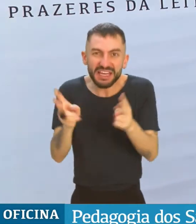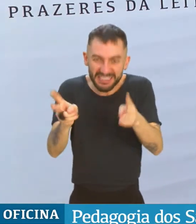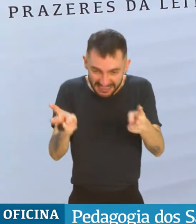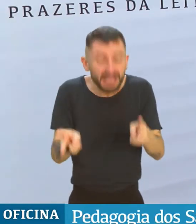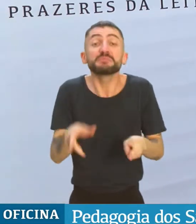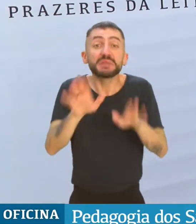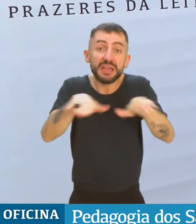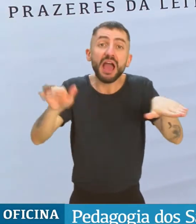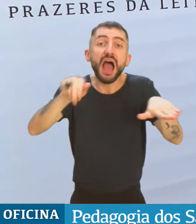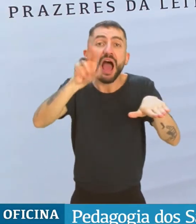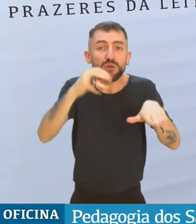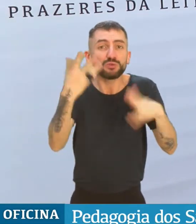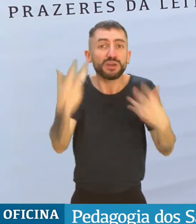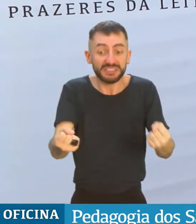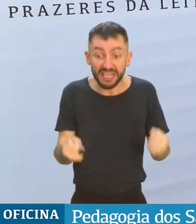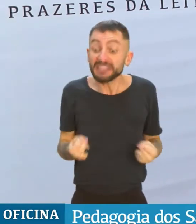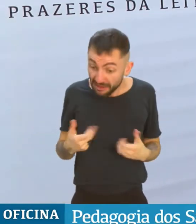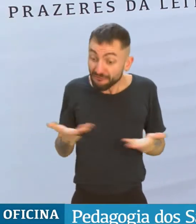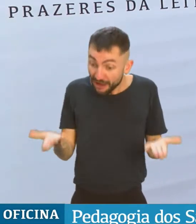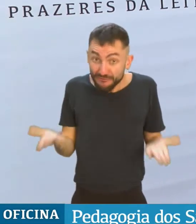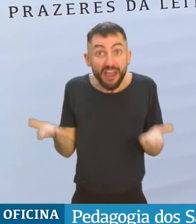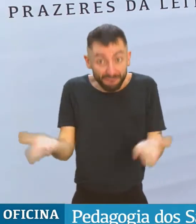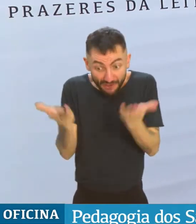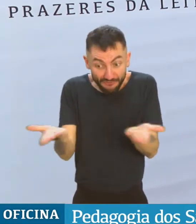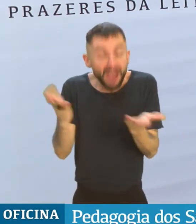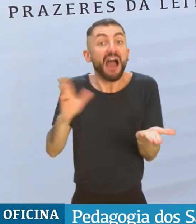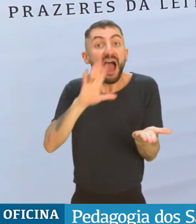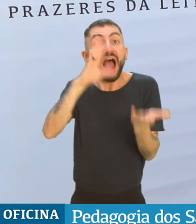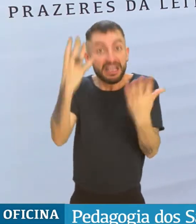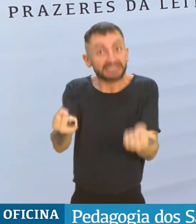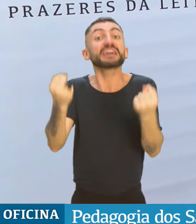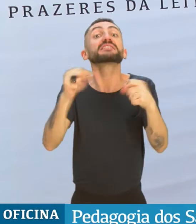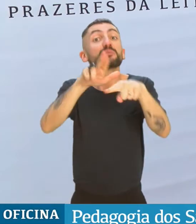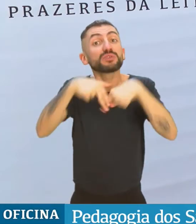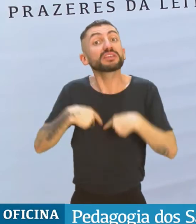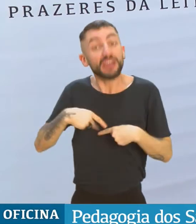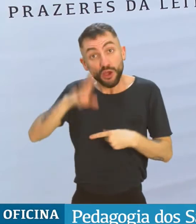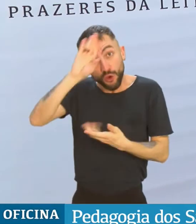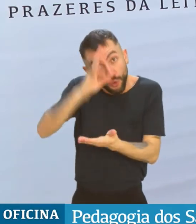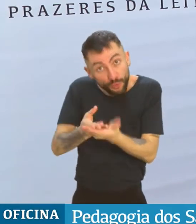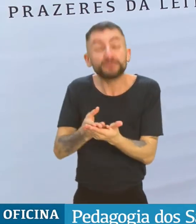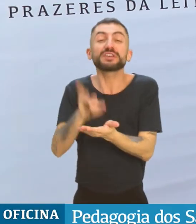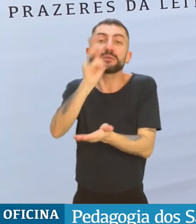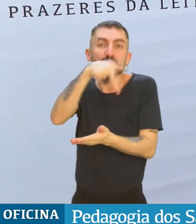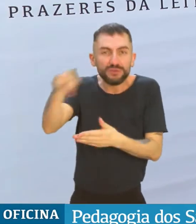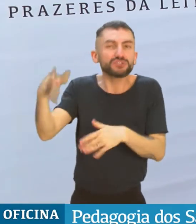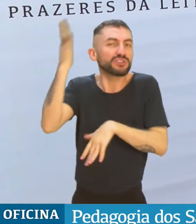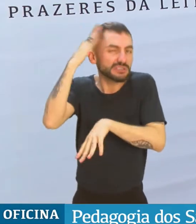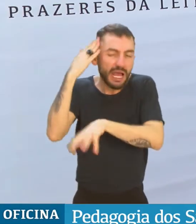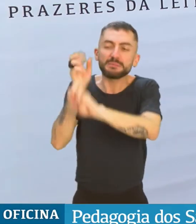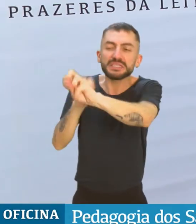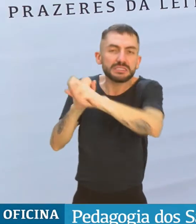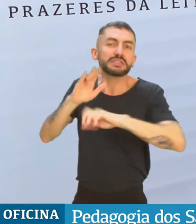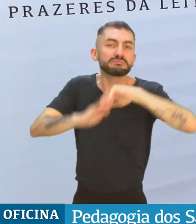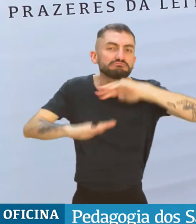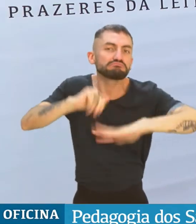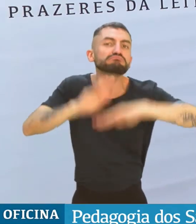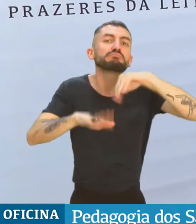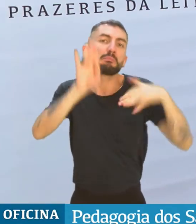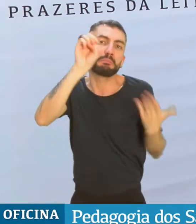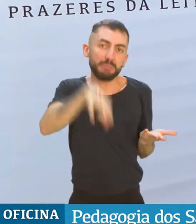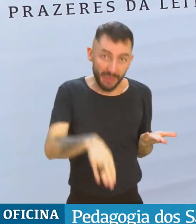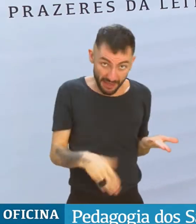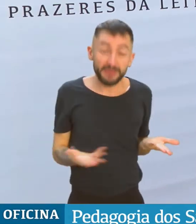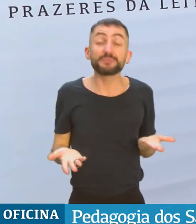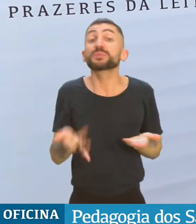ele vai às vezes quase quebrar o pescoço, mas ele vai tentar fazer porque ele confia na sua pedagogia, ele confia no seu trabalho, né? Se